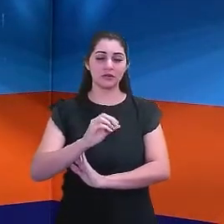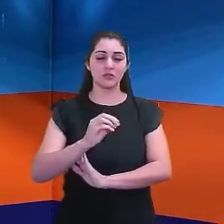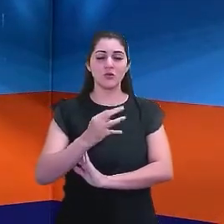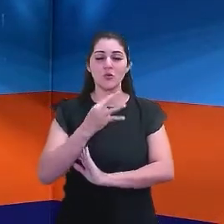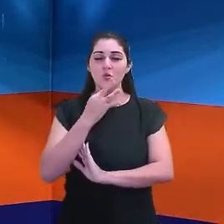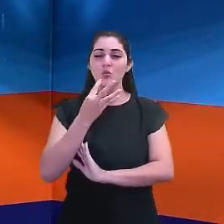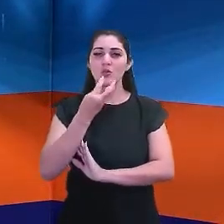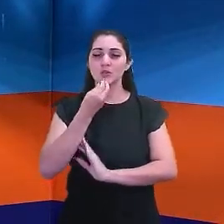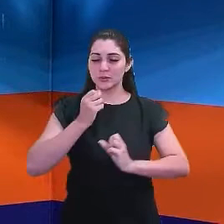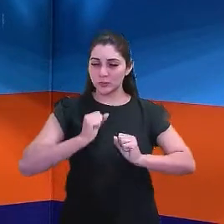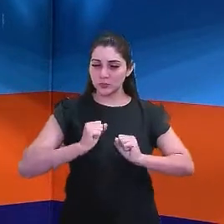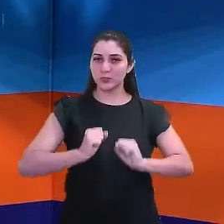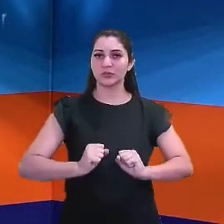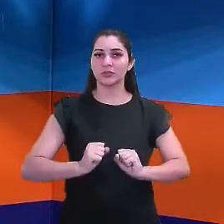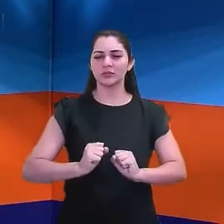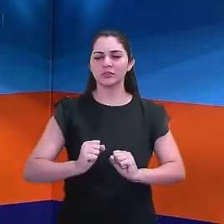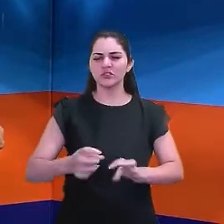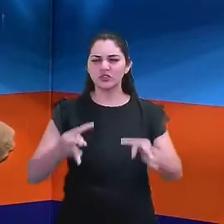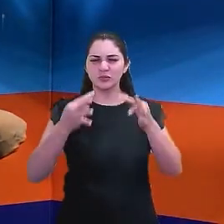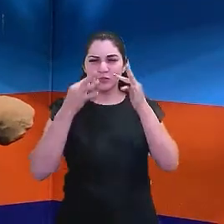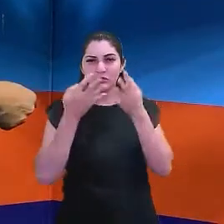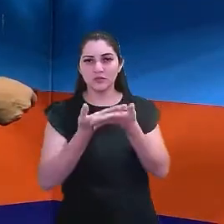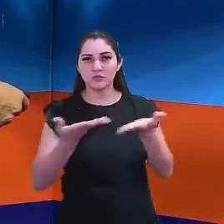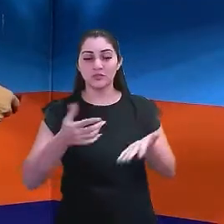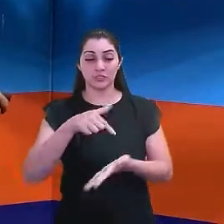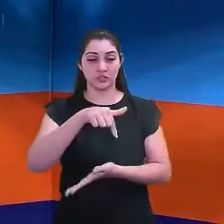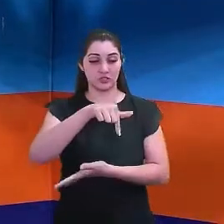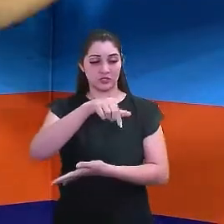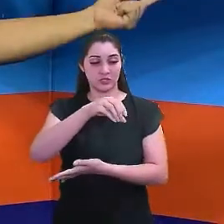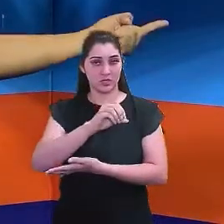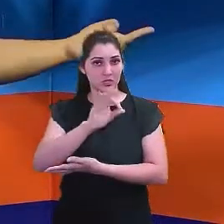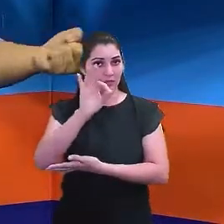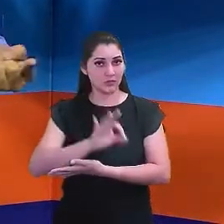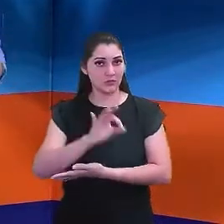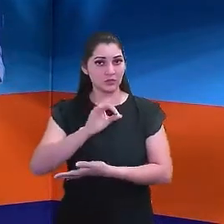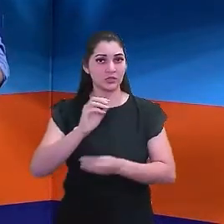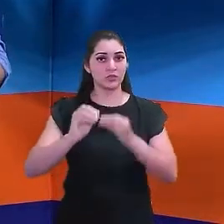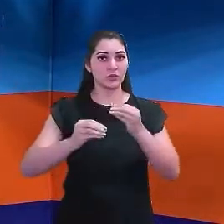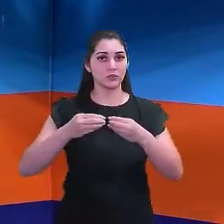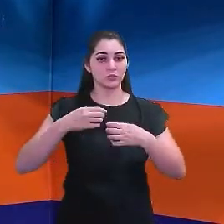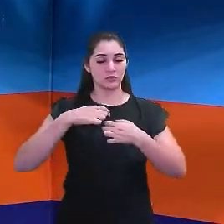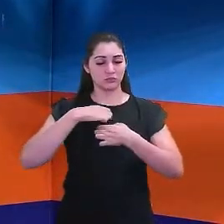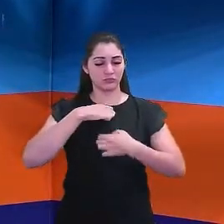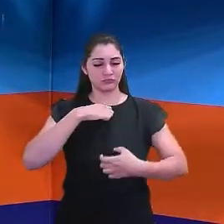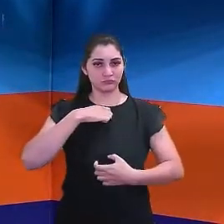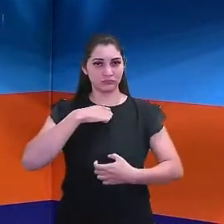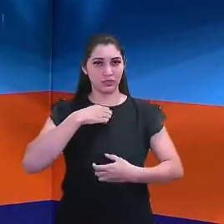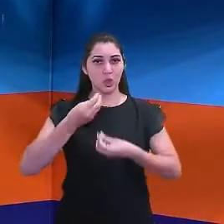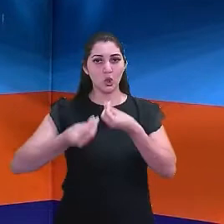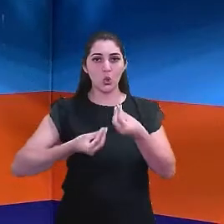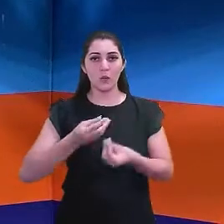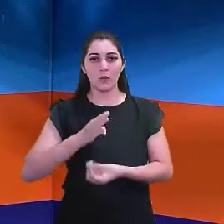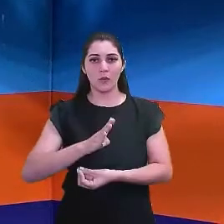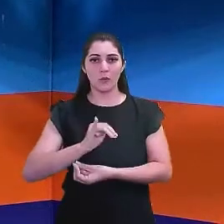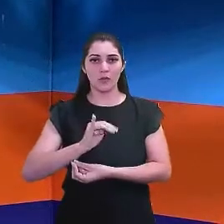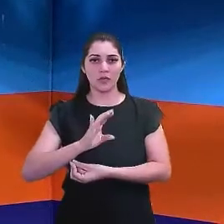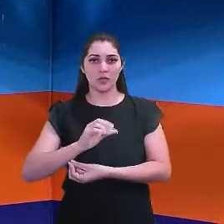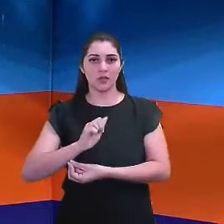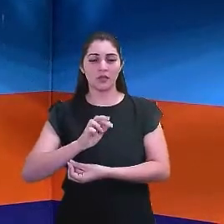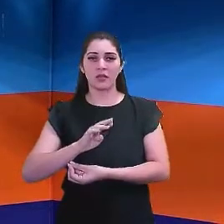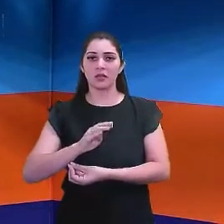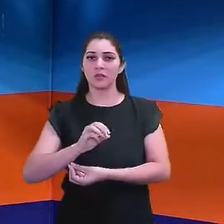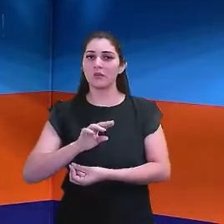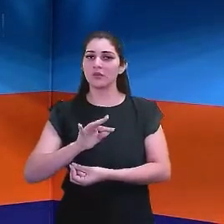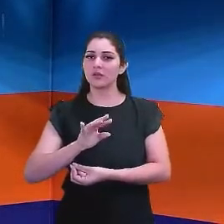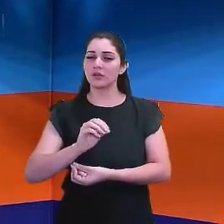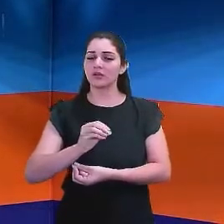poder. Mas o que eu quero chamar a atenção de vocês, 70% é transportado na forma de bicarbonato. Aí você pode também estar se perguntando, mas peraí, como